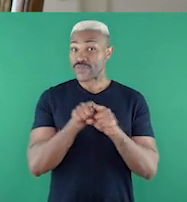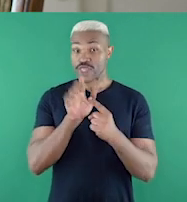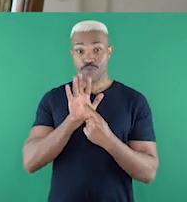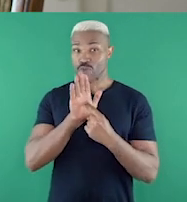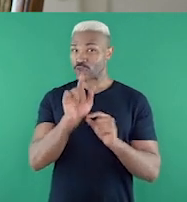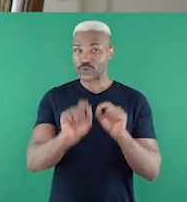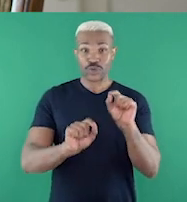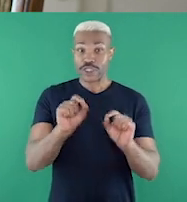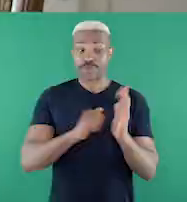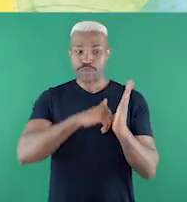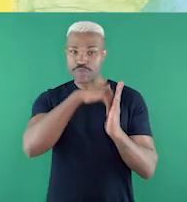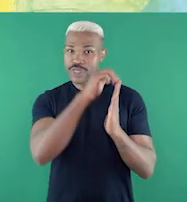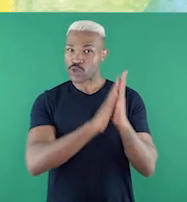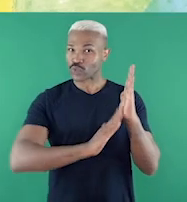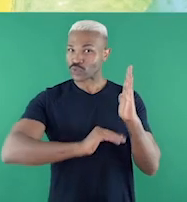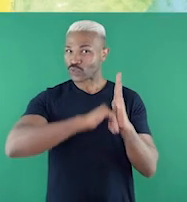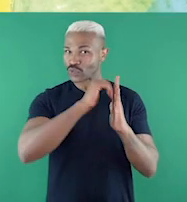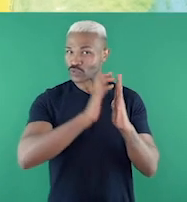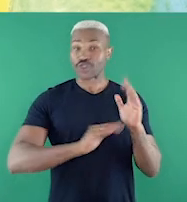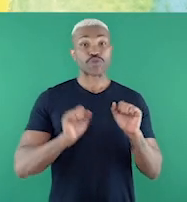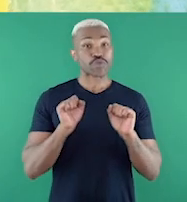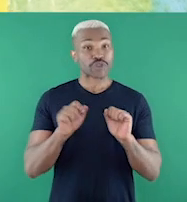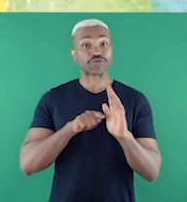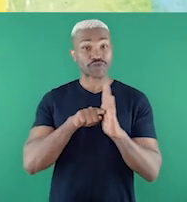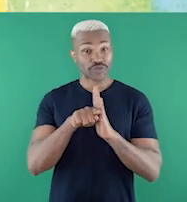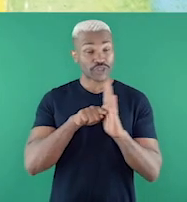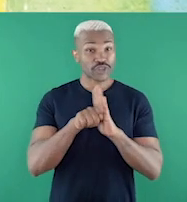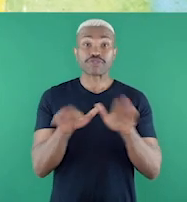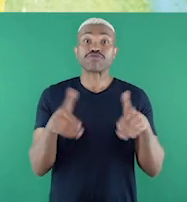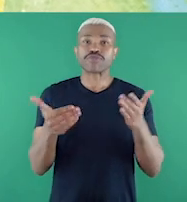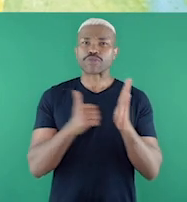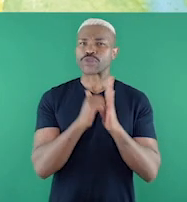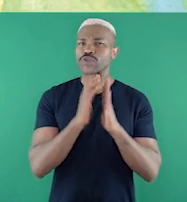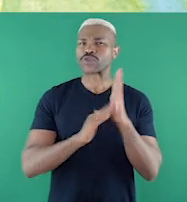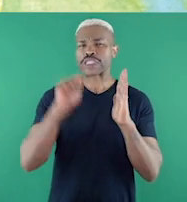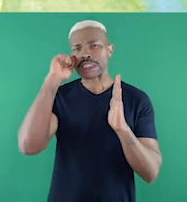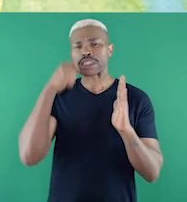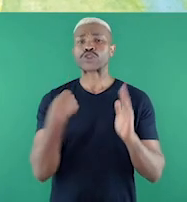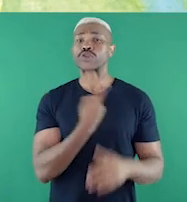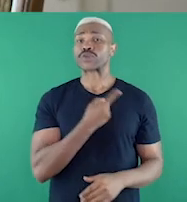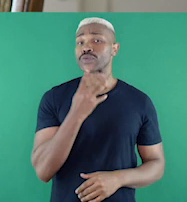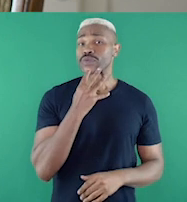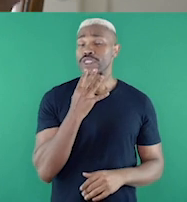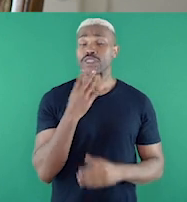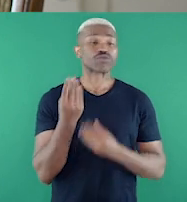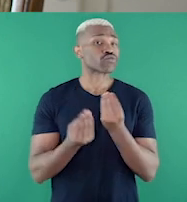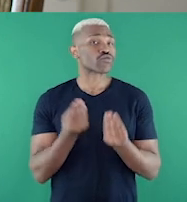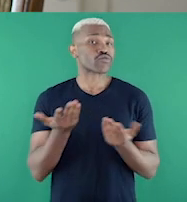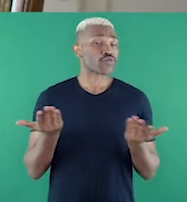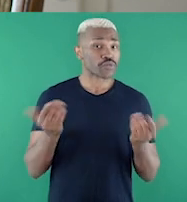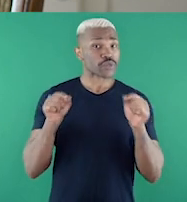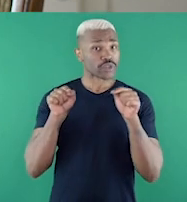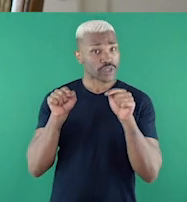aqui pintora. Nós podemos fazer essa investigação. Quais são as pinturas negras que nós conhecemos? Como que é